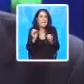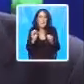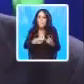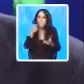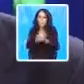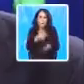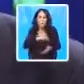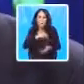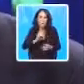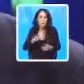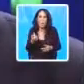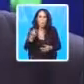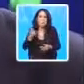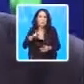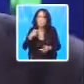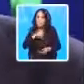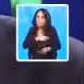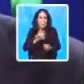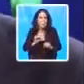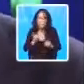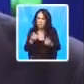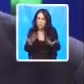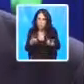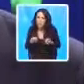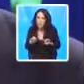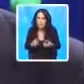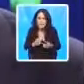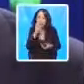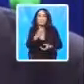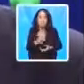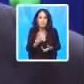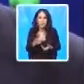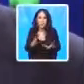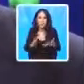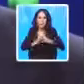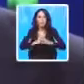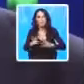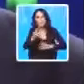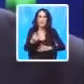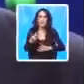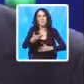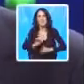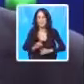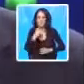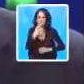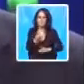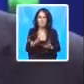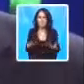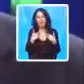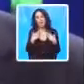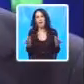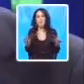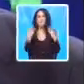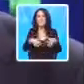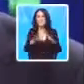para pagar ordenados ou pensões. E nessas alturas a resposta não é reestruturar a dívida e dizer que